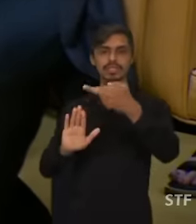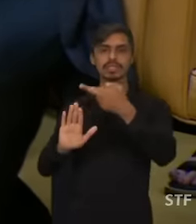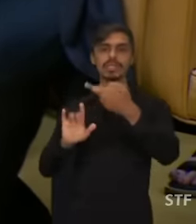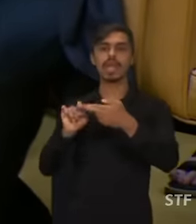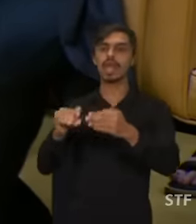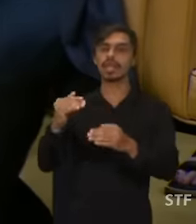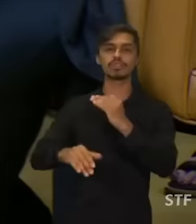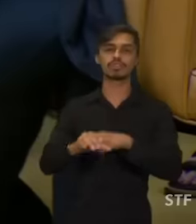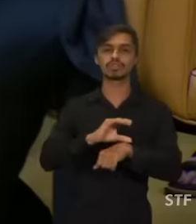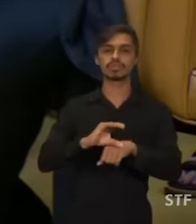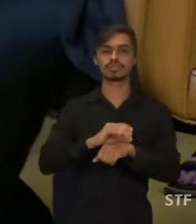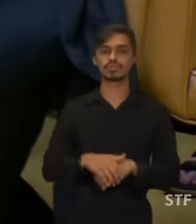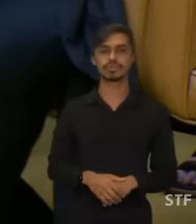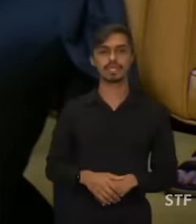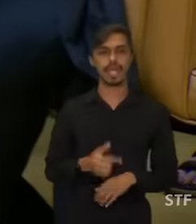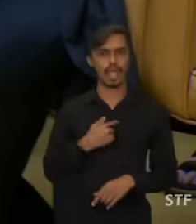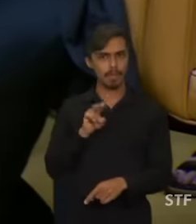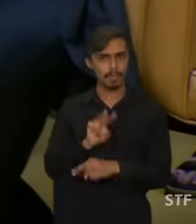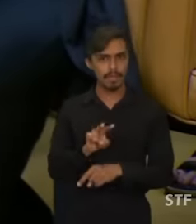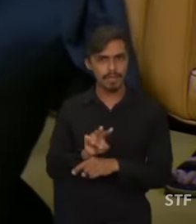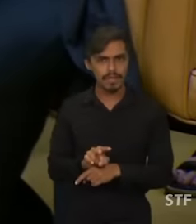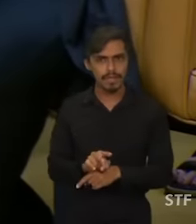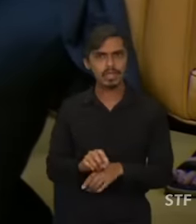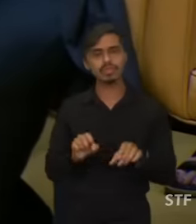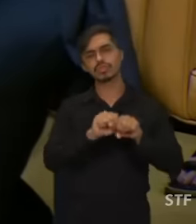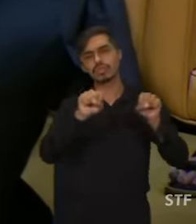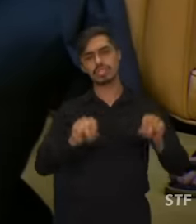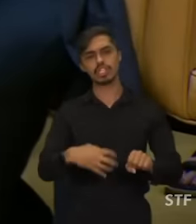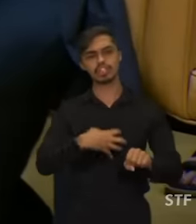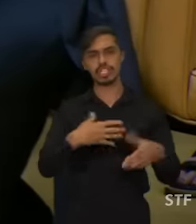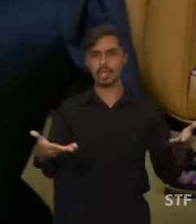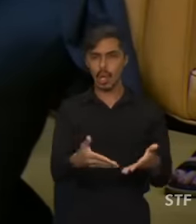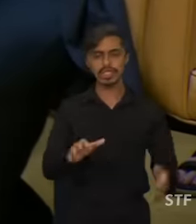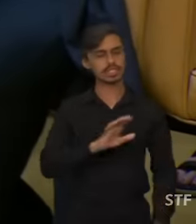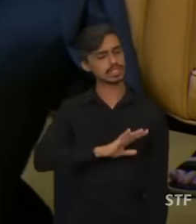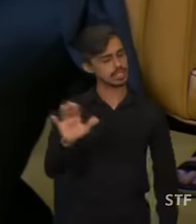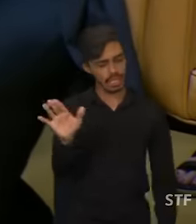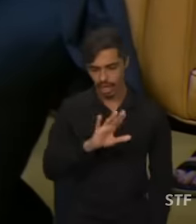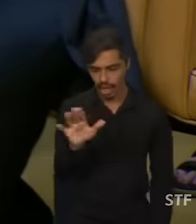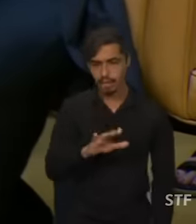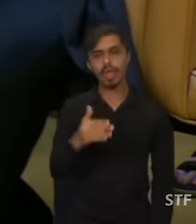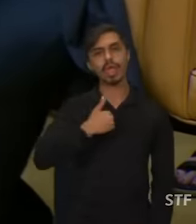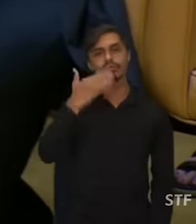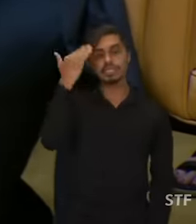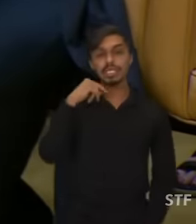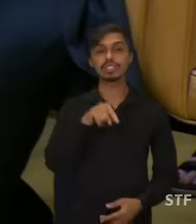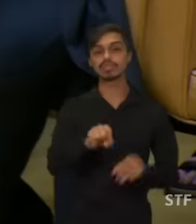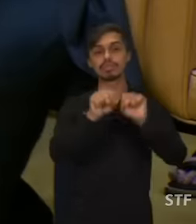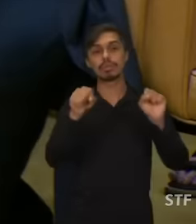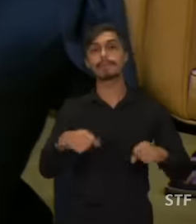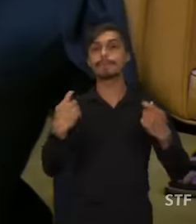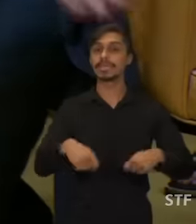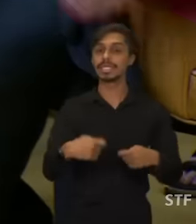inconstitucional. Não estou defendendo o sistema tal como ele existe hoje. Eu sei que o sistema carece de alguma